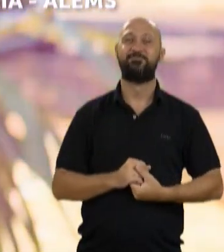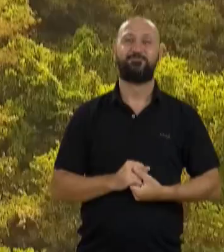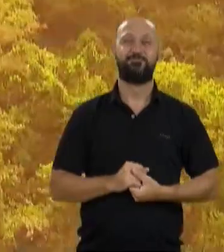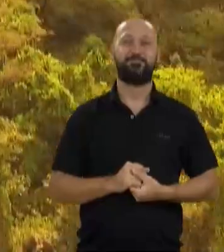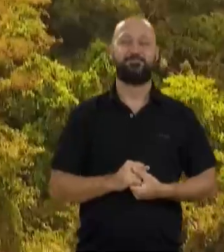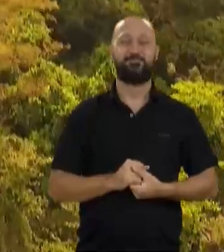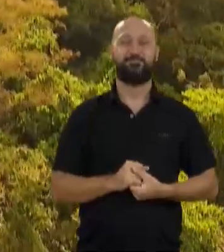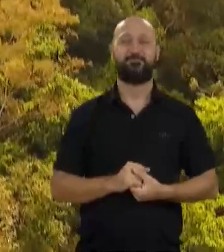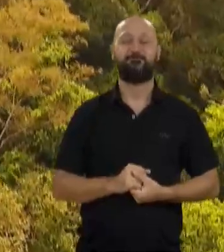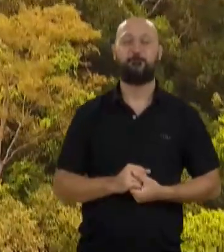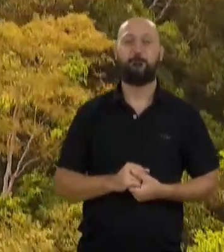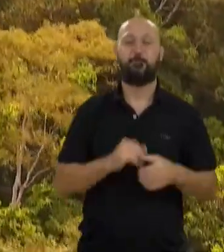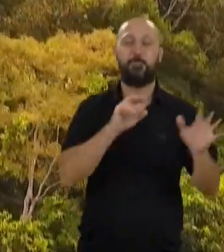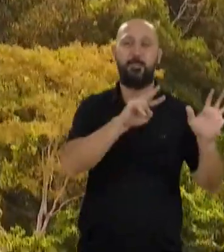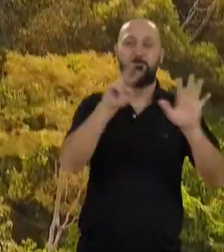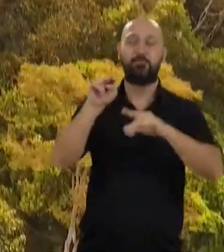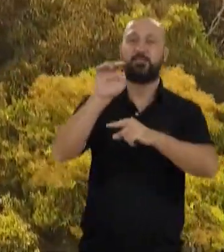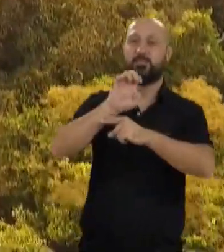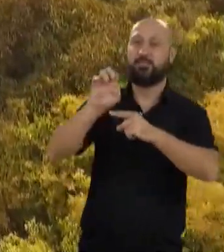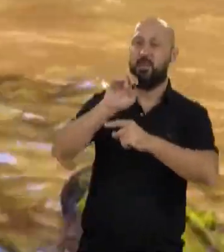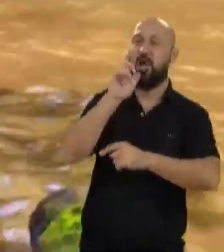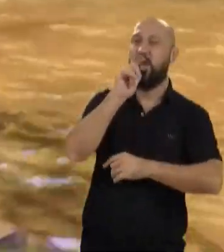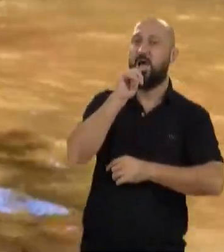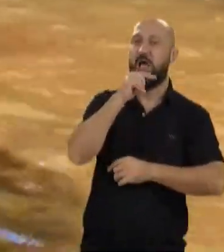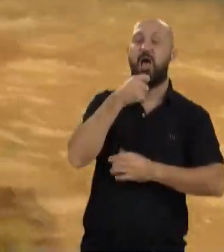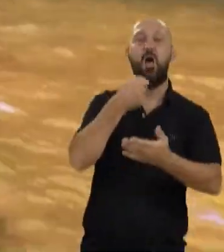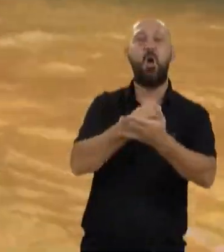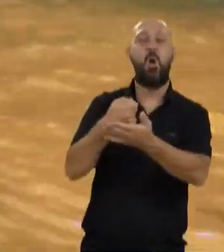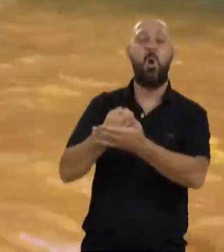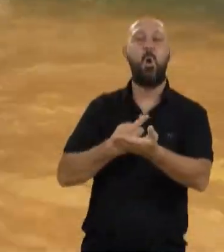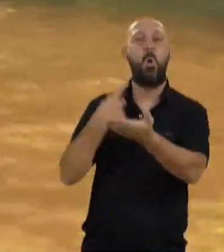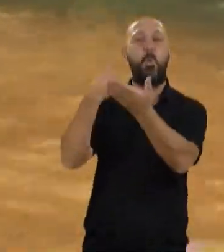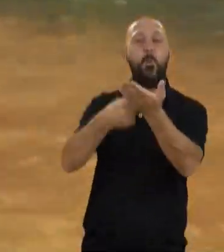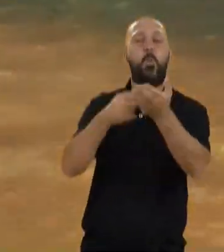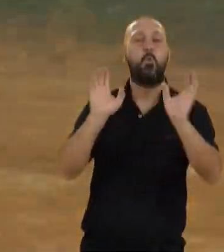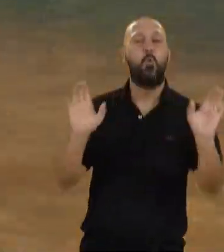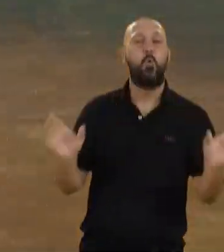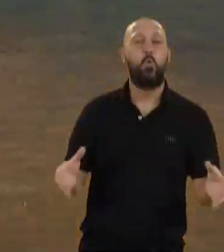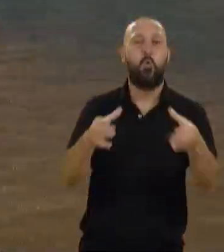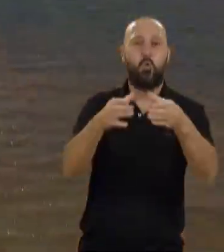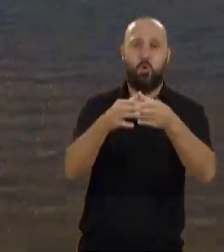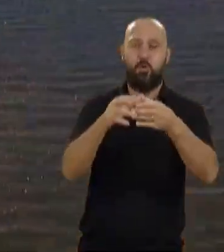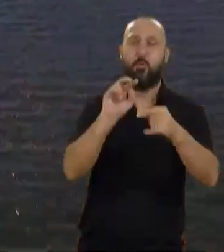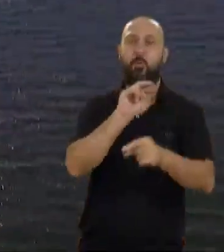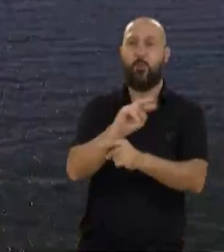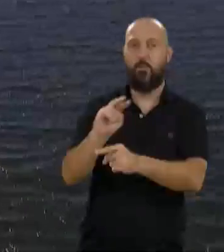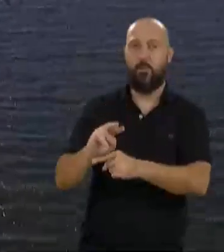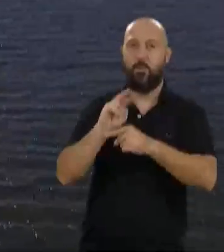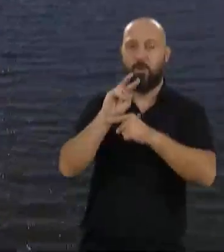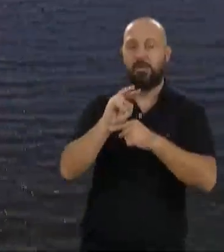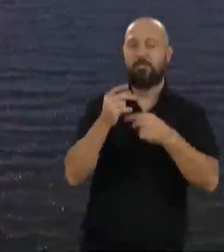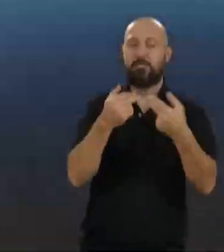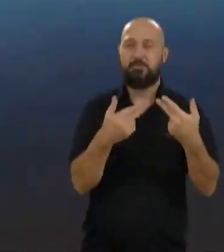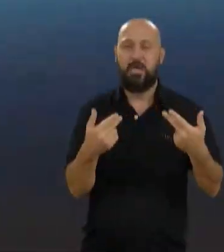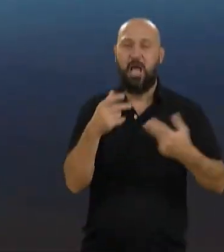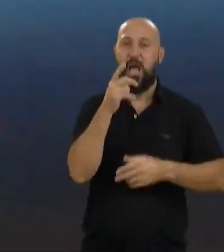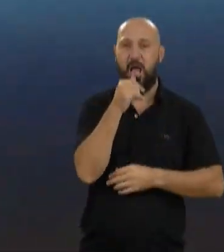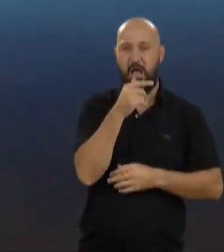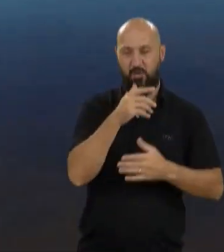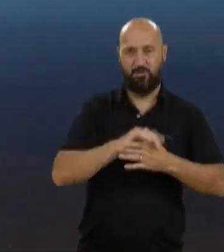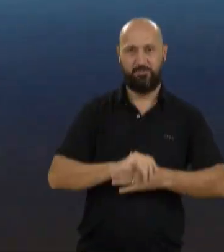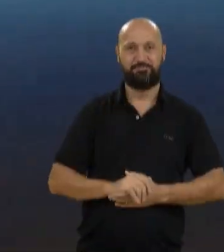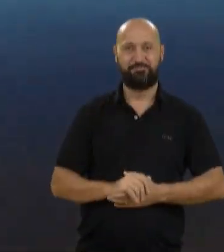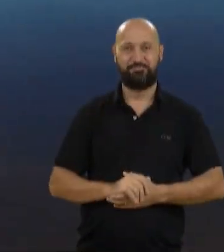lá. A Semana Estadual da Água reforça o compromisso coletivo com a preservação dos